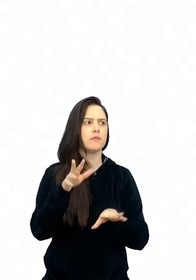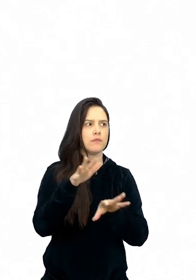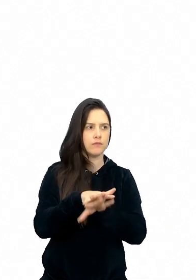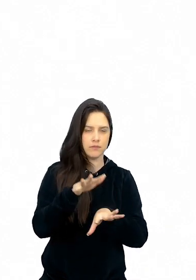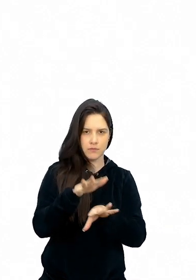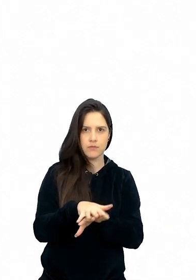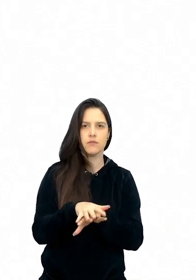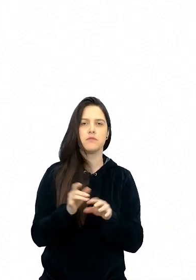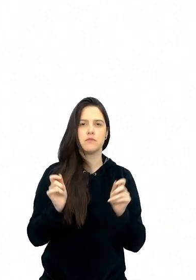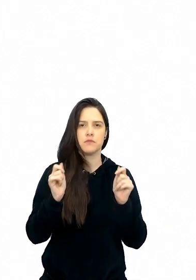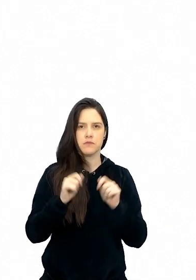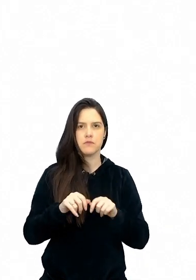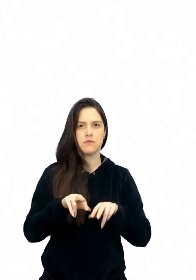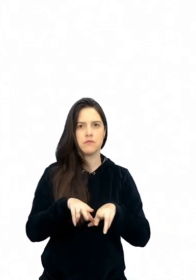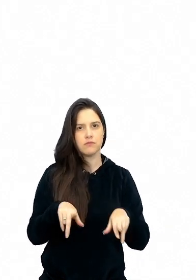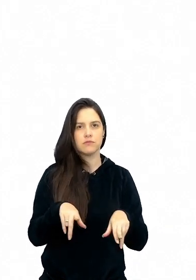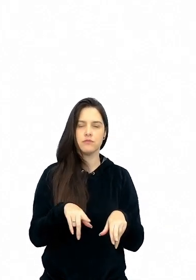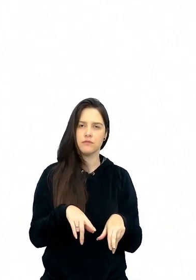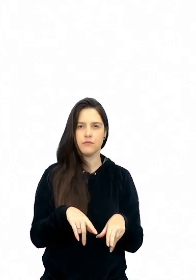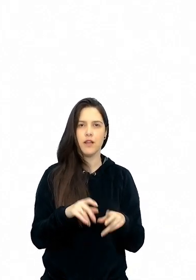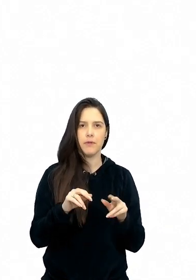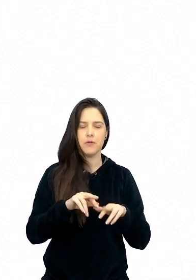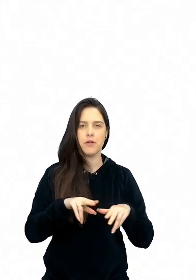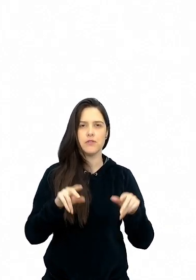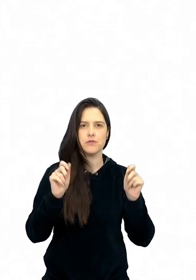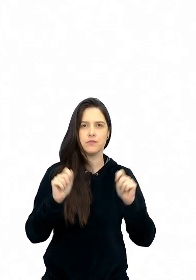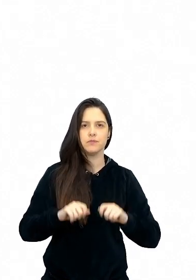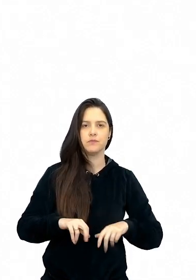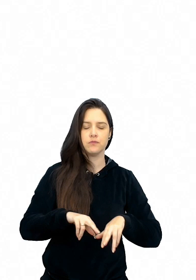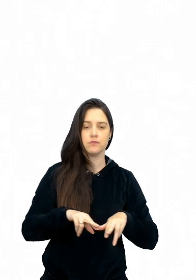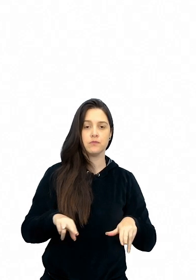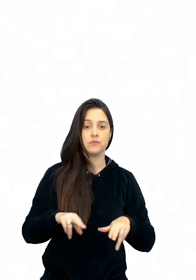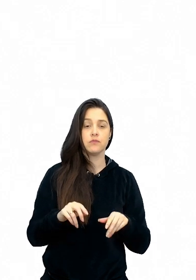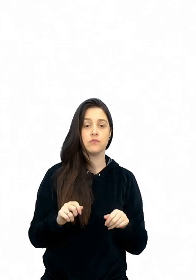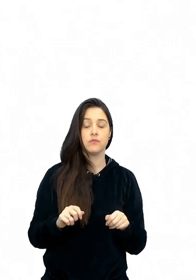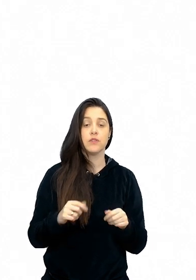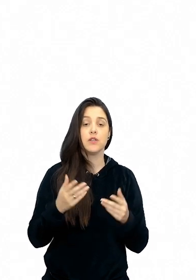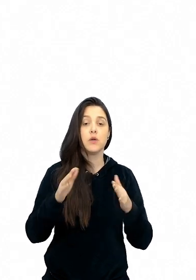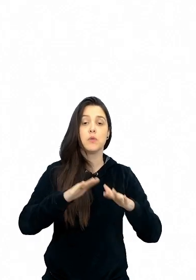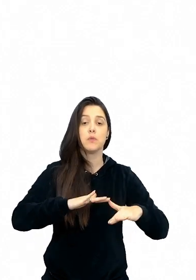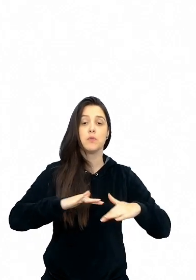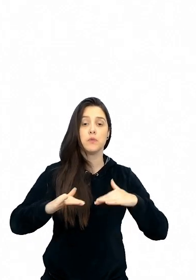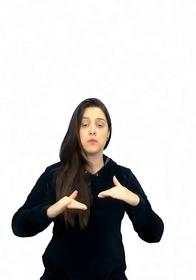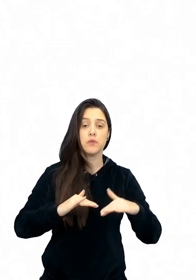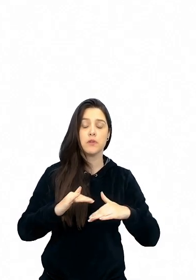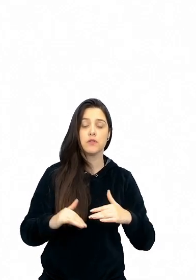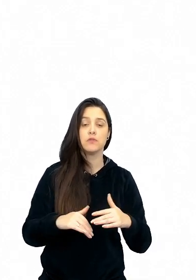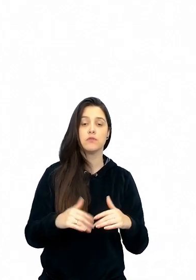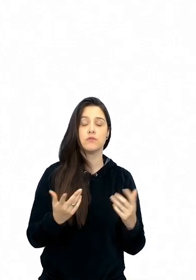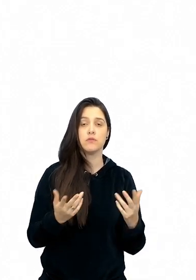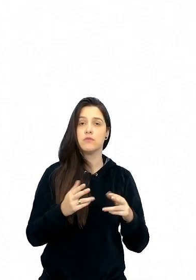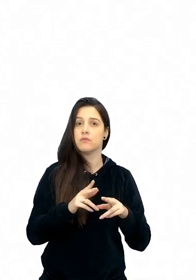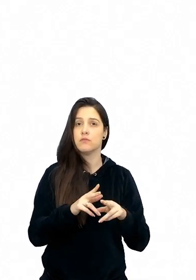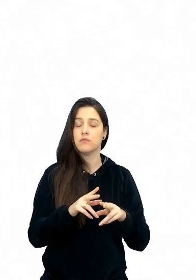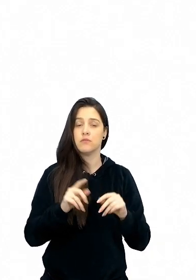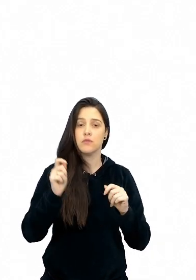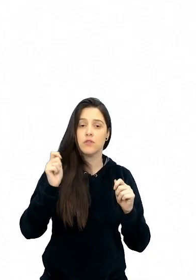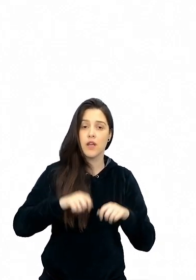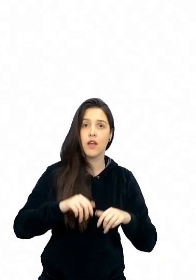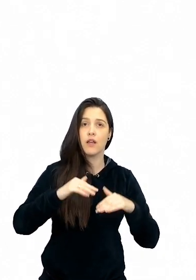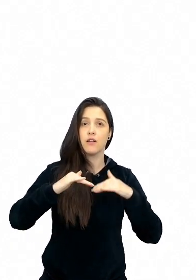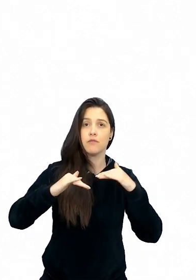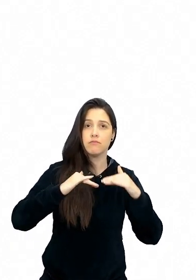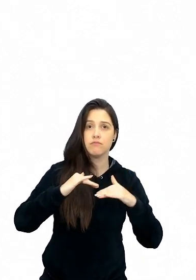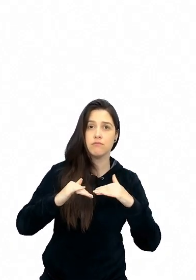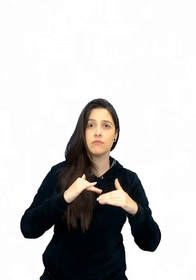né, disponíveis. Para que esse momento, né? Para vocês, aquele momento de troca de ideias, é aquele momento